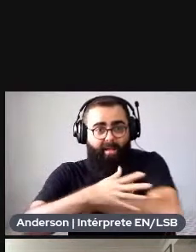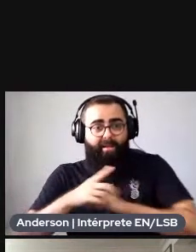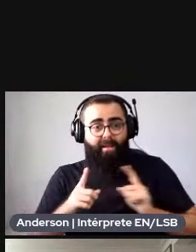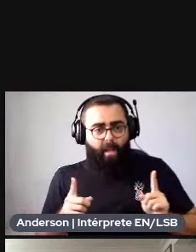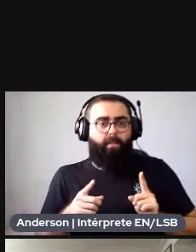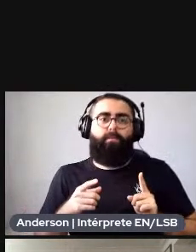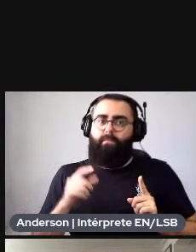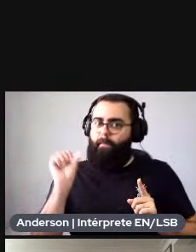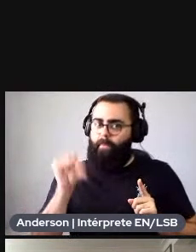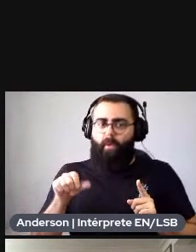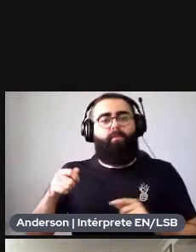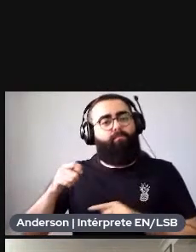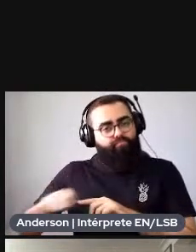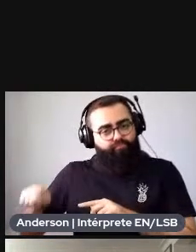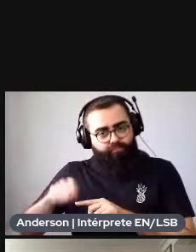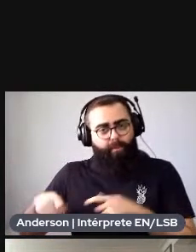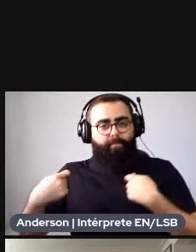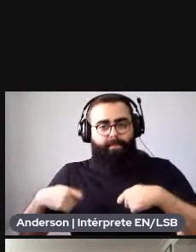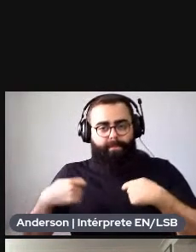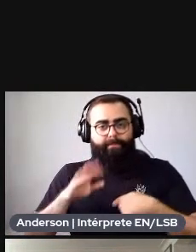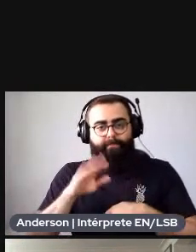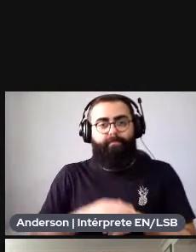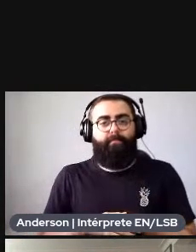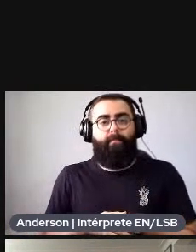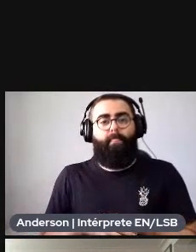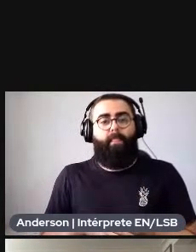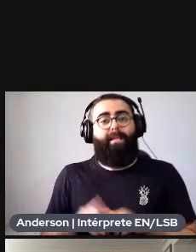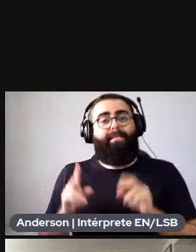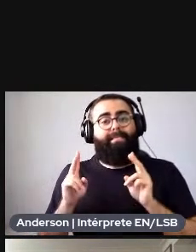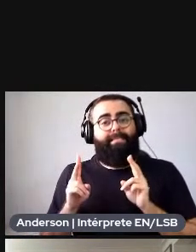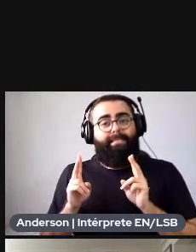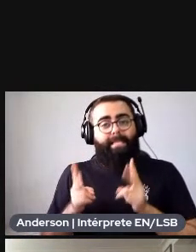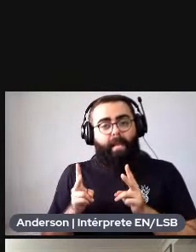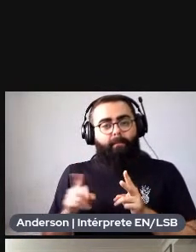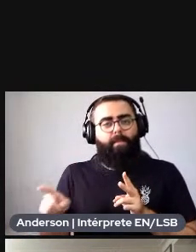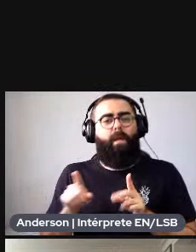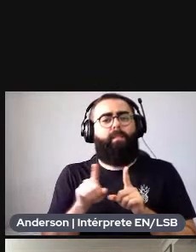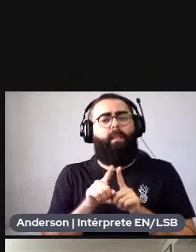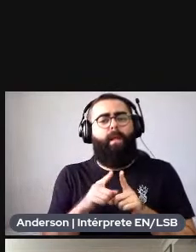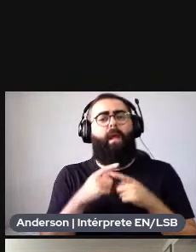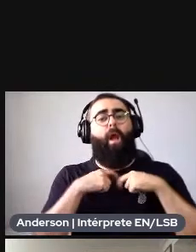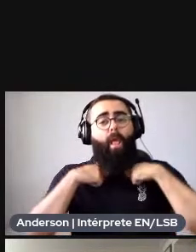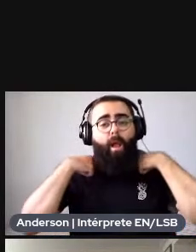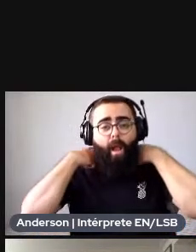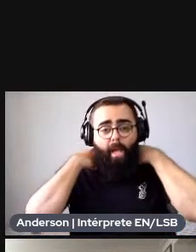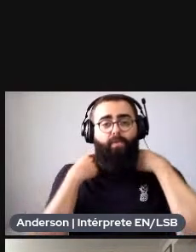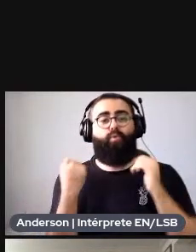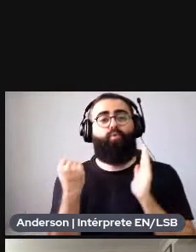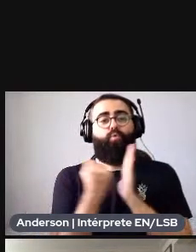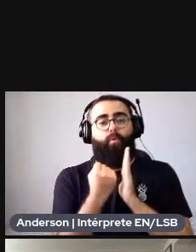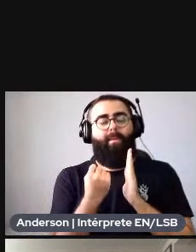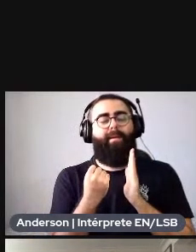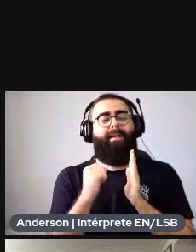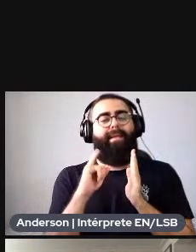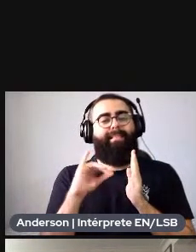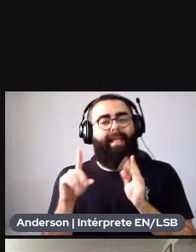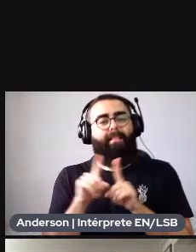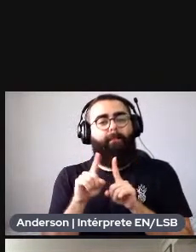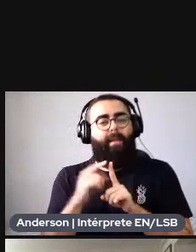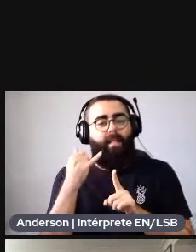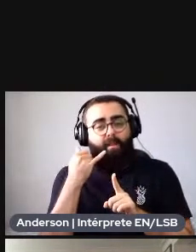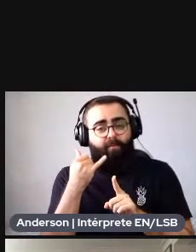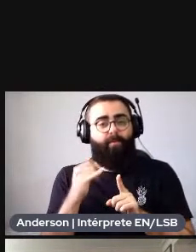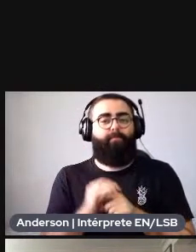identificadora com o seu número de telefone. Escolha um médico veterinário logo após adquirir o seu gato e não apenas quando acontece